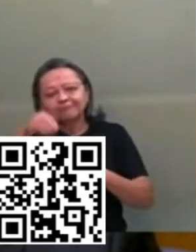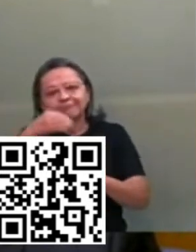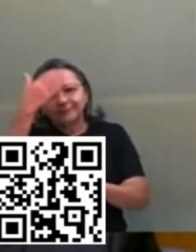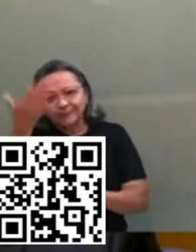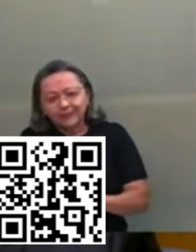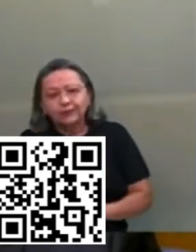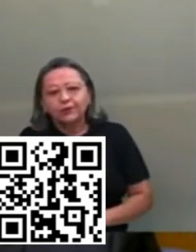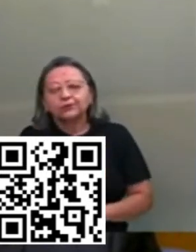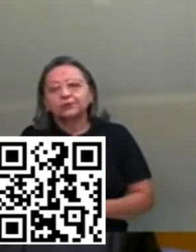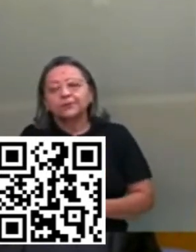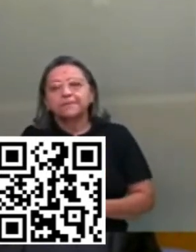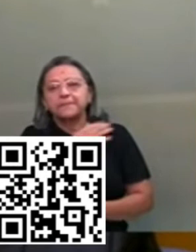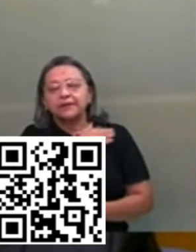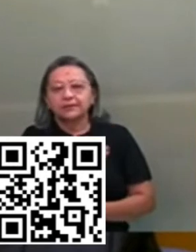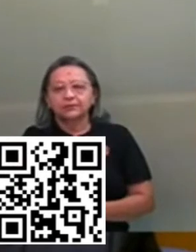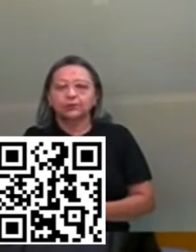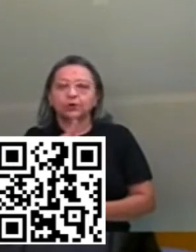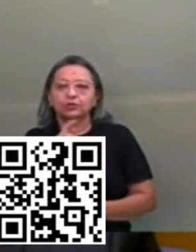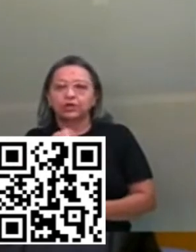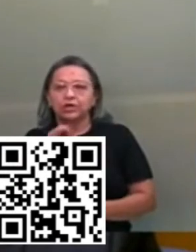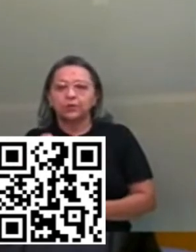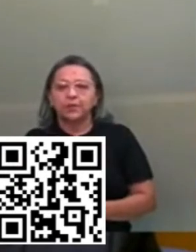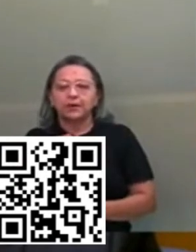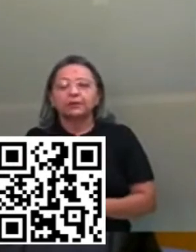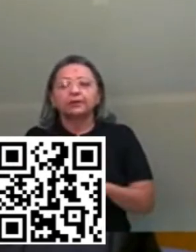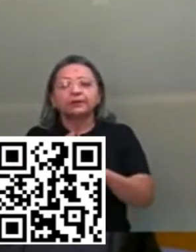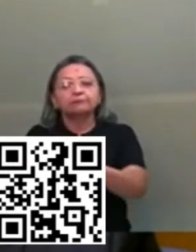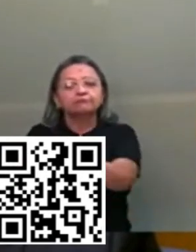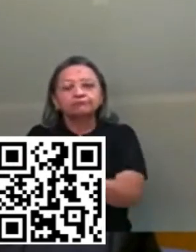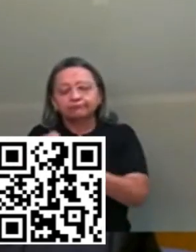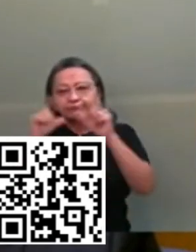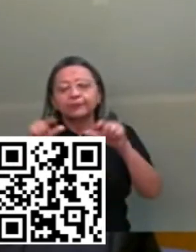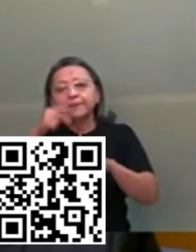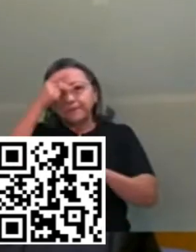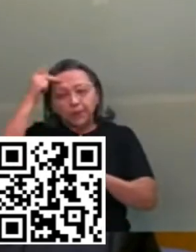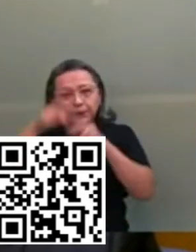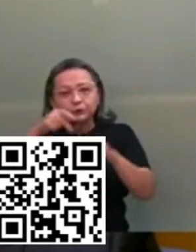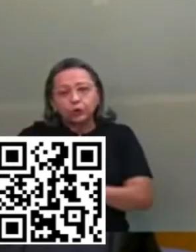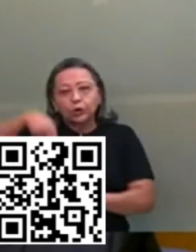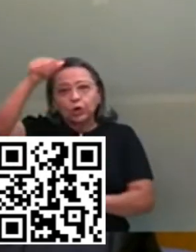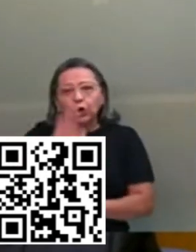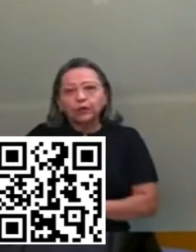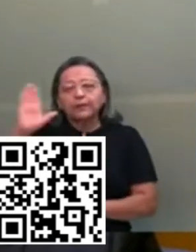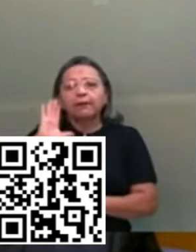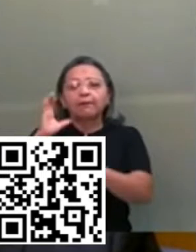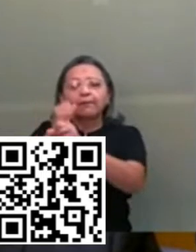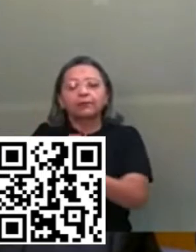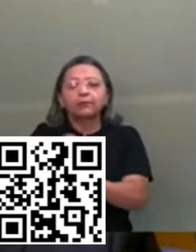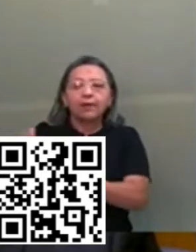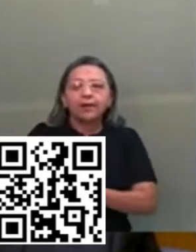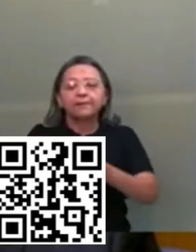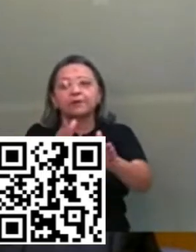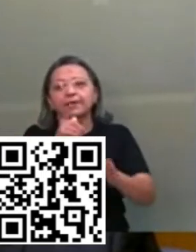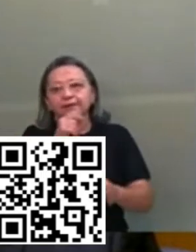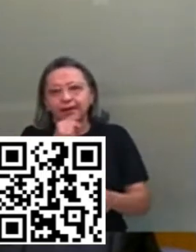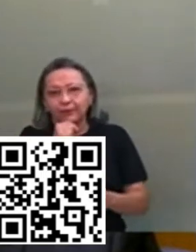ministro Rogério Marinho. Chamo a atenção dos nordestinos para a conclusão, o chamado Caminho das